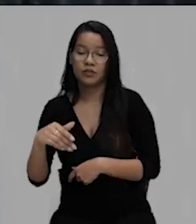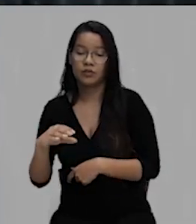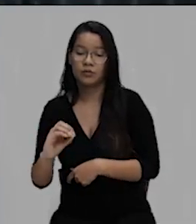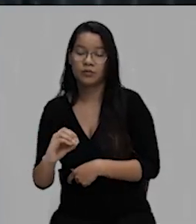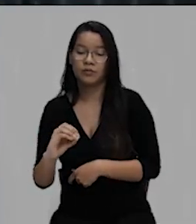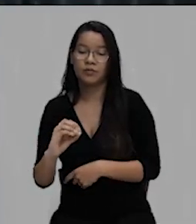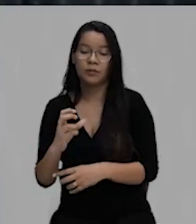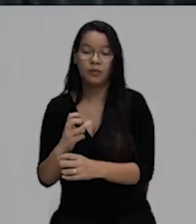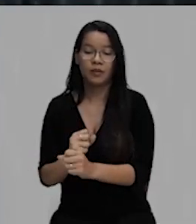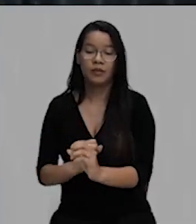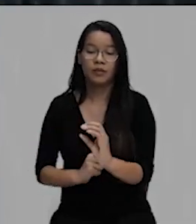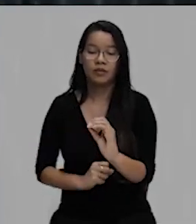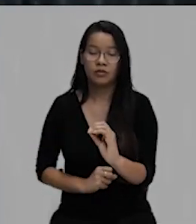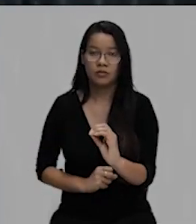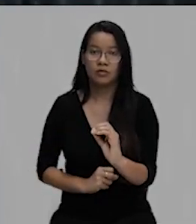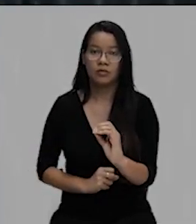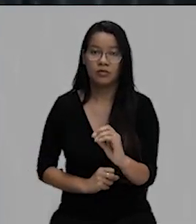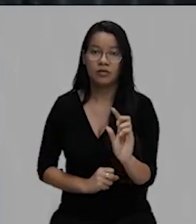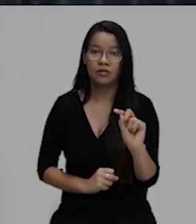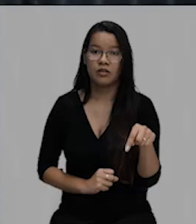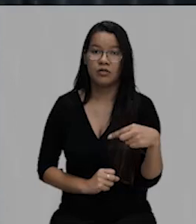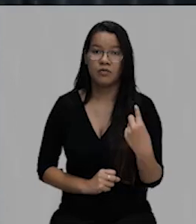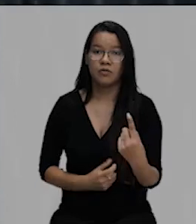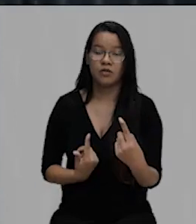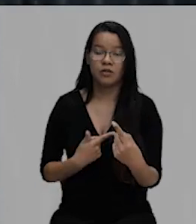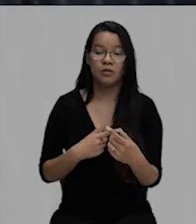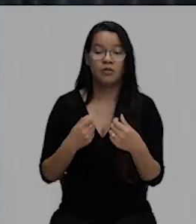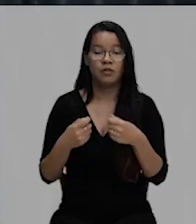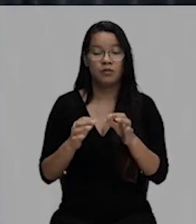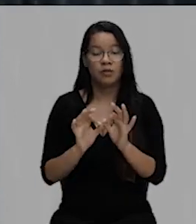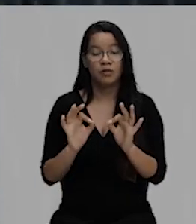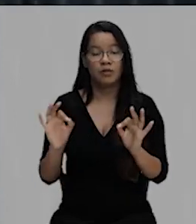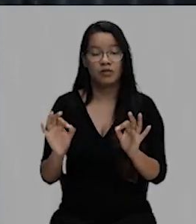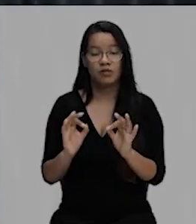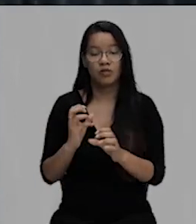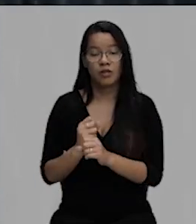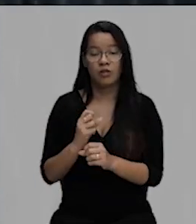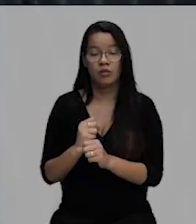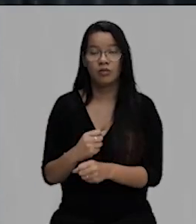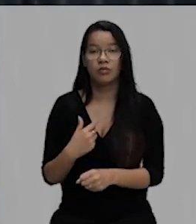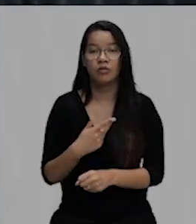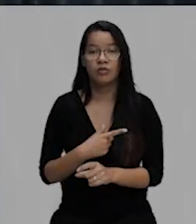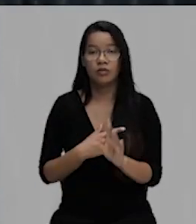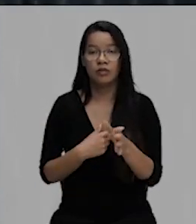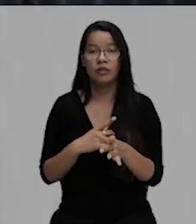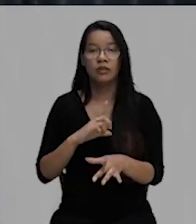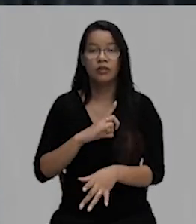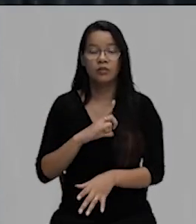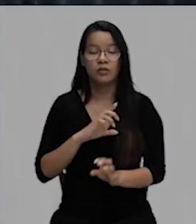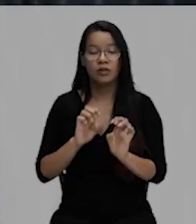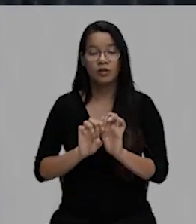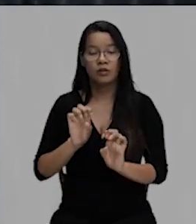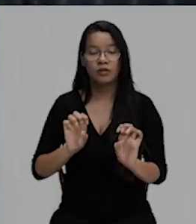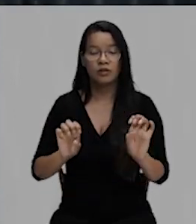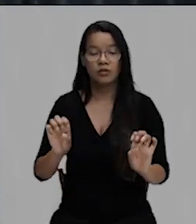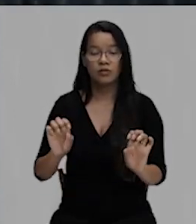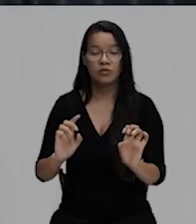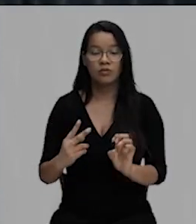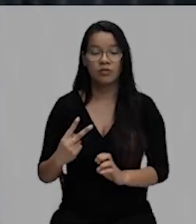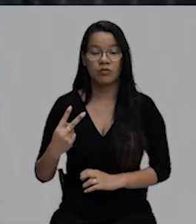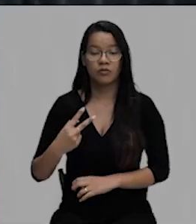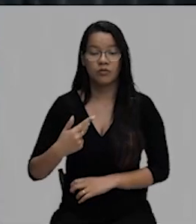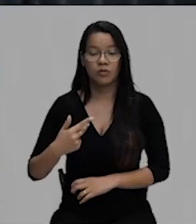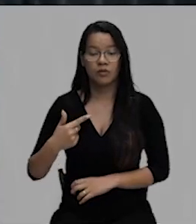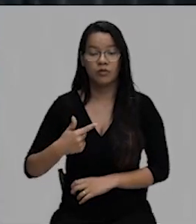20. Aqui, depois, na nossa próxima linha de cálculo, nós já temos a chamada equação do segundo grau,